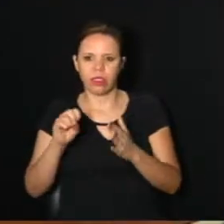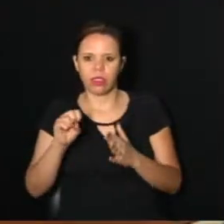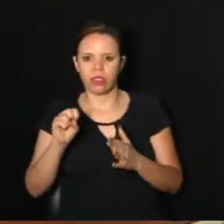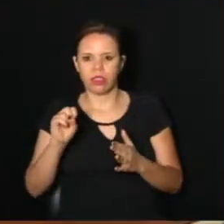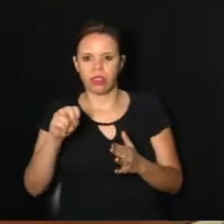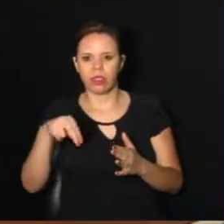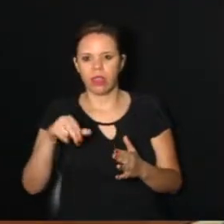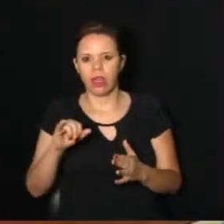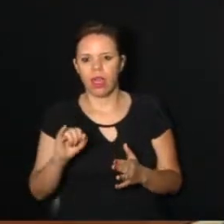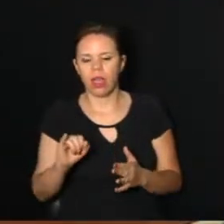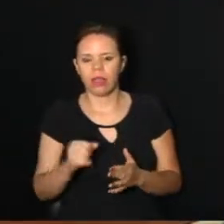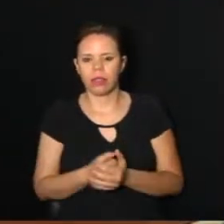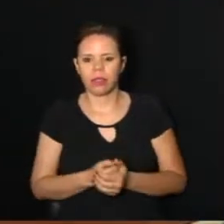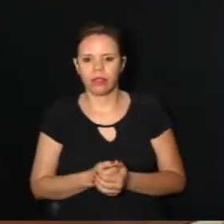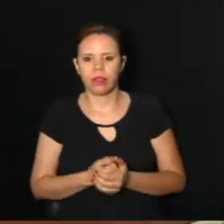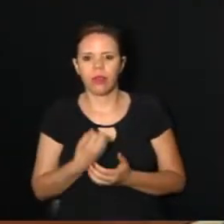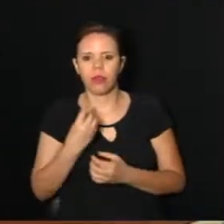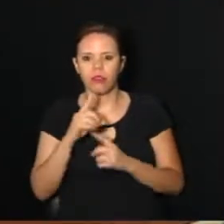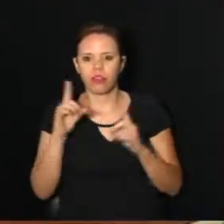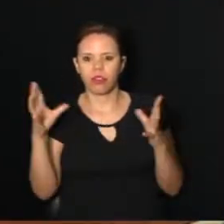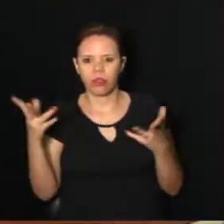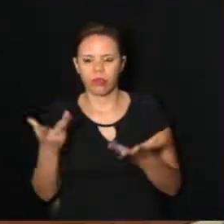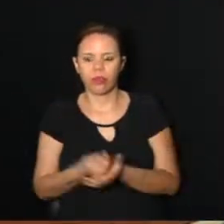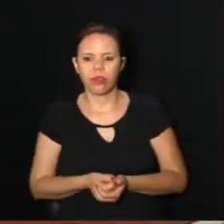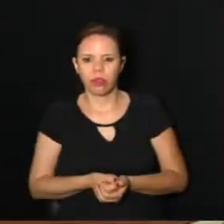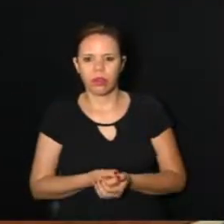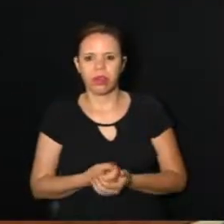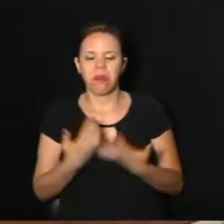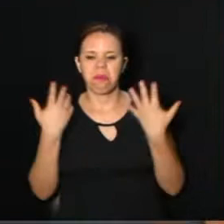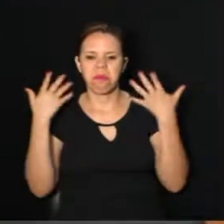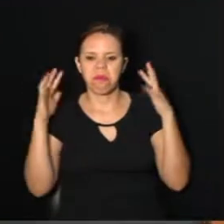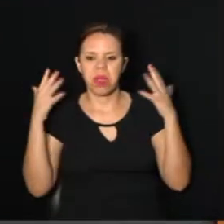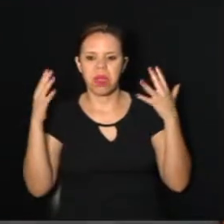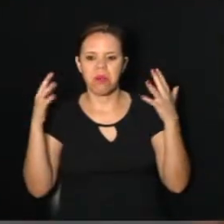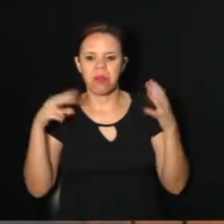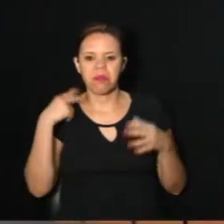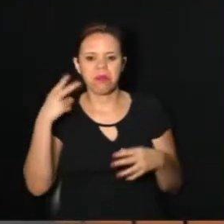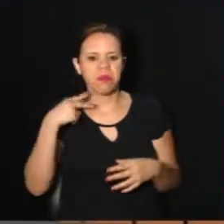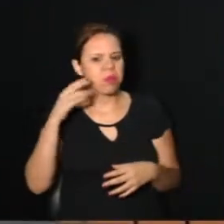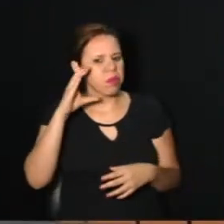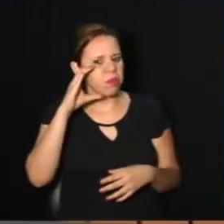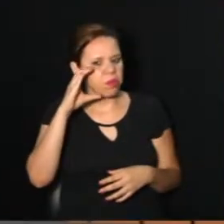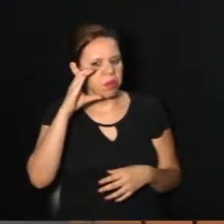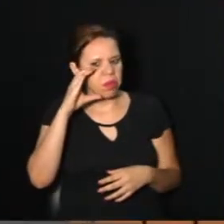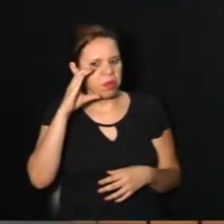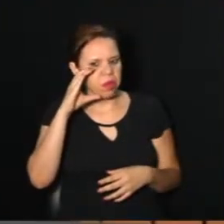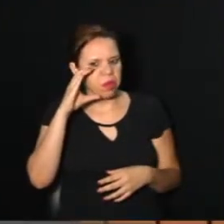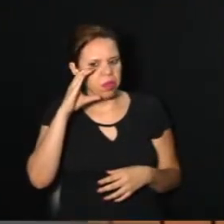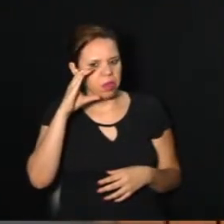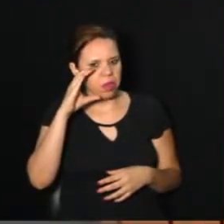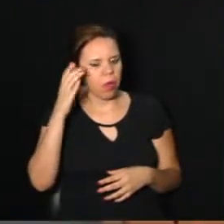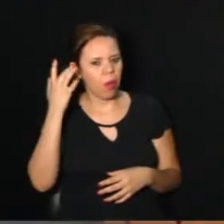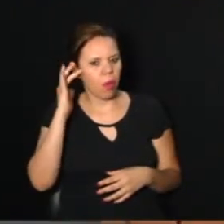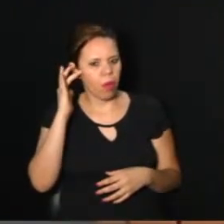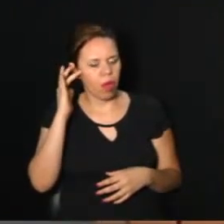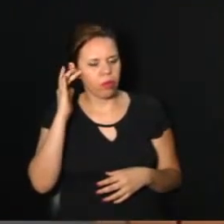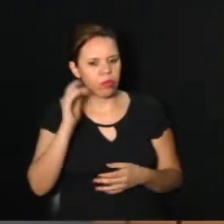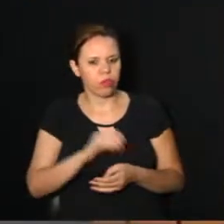Saito. Bom dia a todos. Parabenizo o vereador Cirilo. Eu acho que é uma...